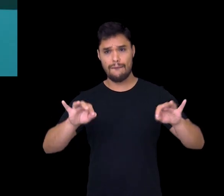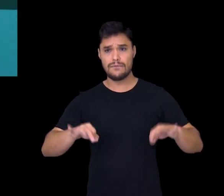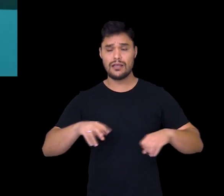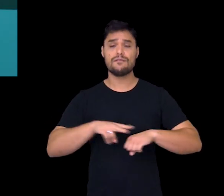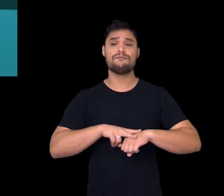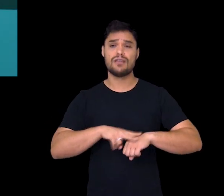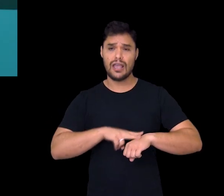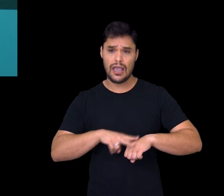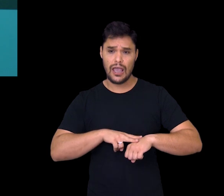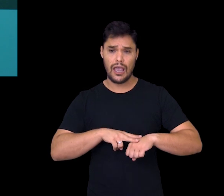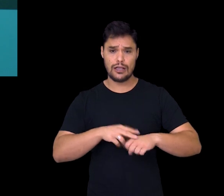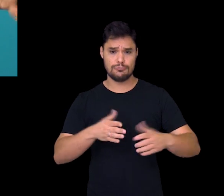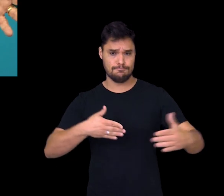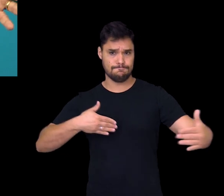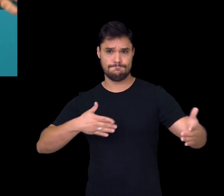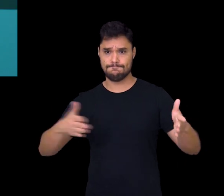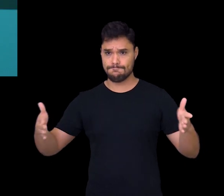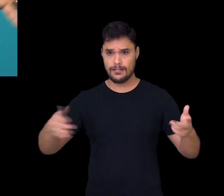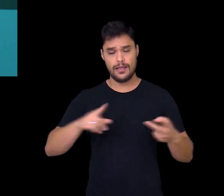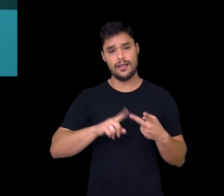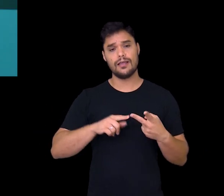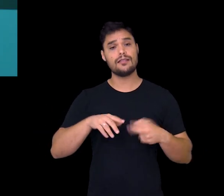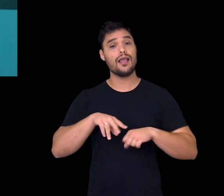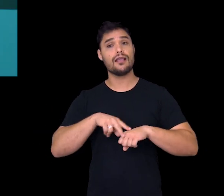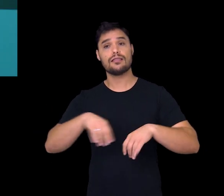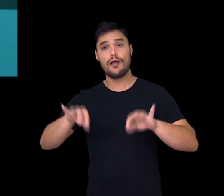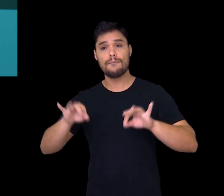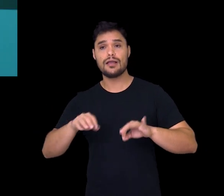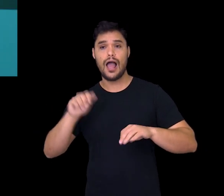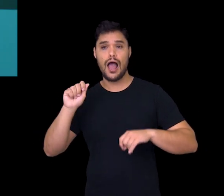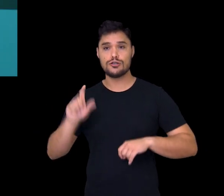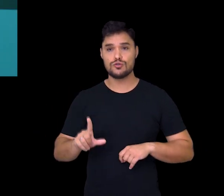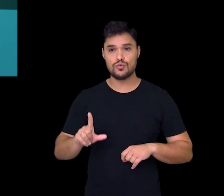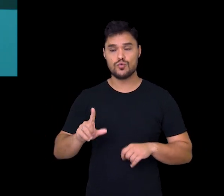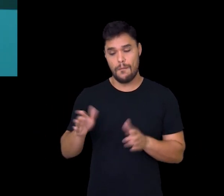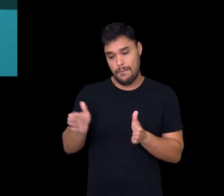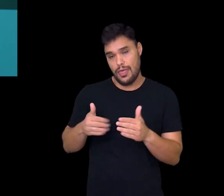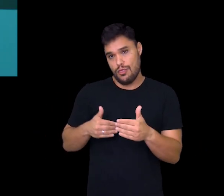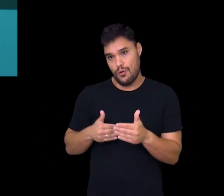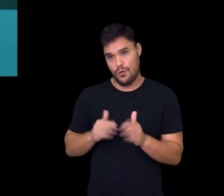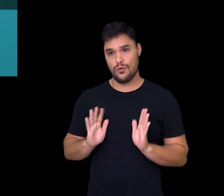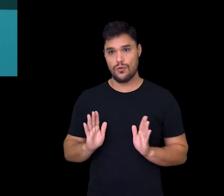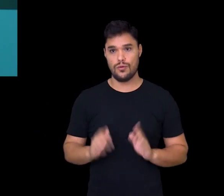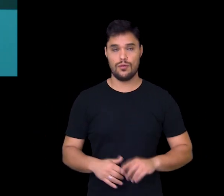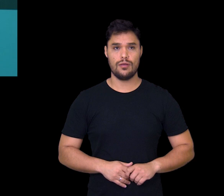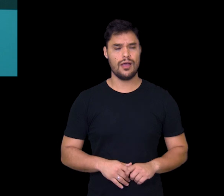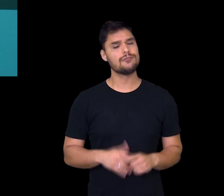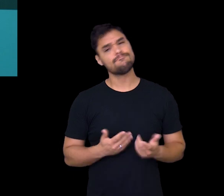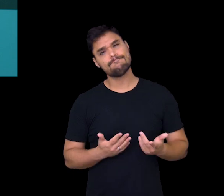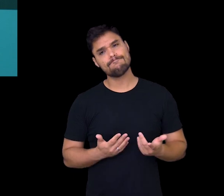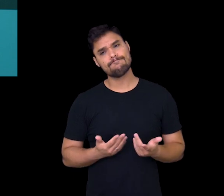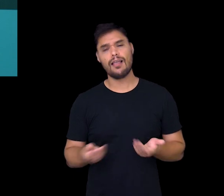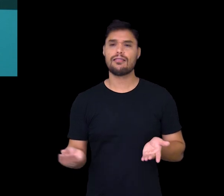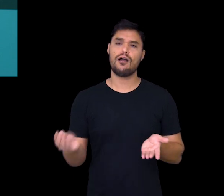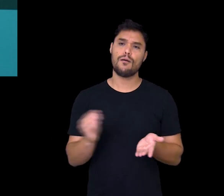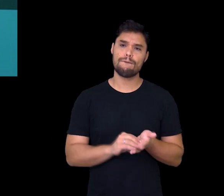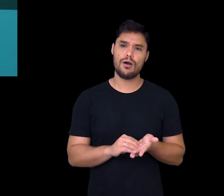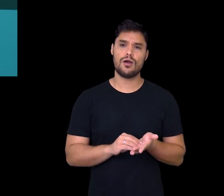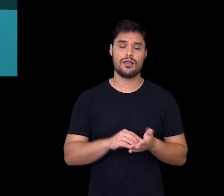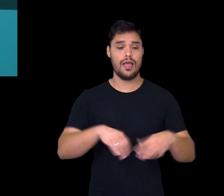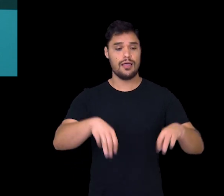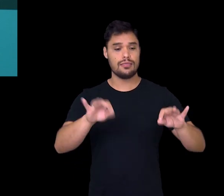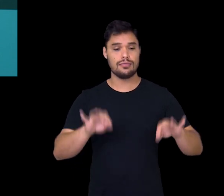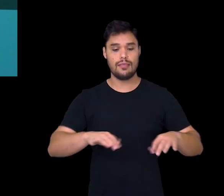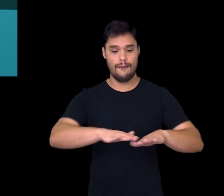metros quadrados, e tem um tapete azul, que tem um pouco menos. Aí ele falou, não, então põe assim, tapete. E